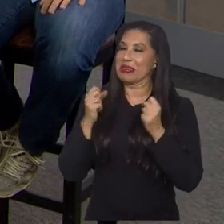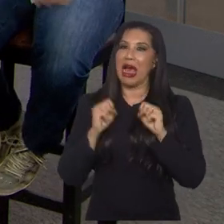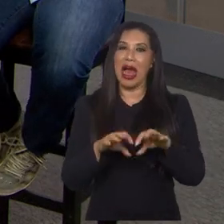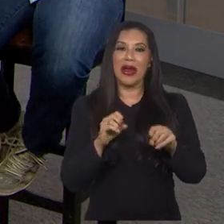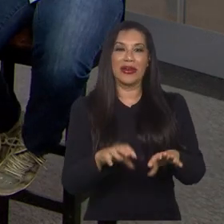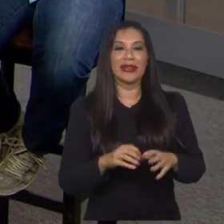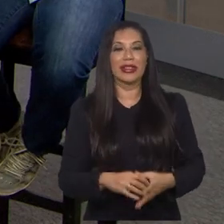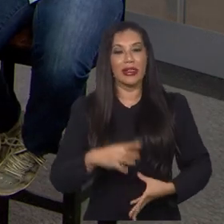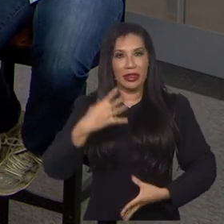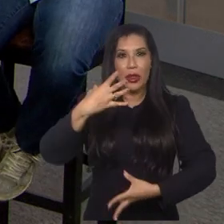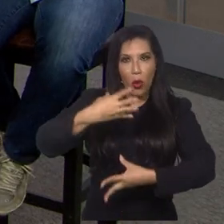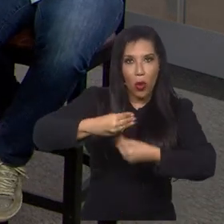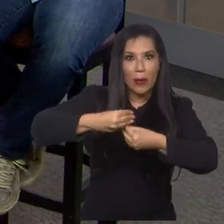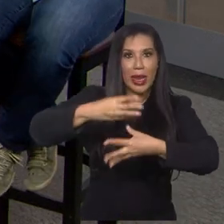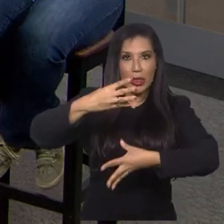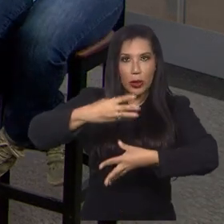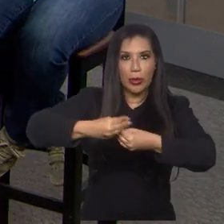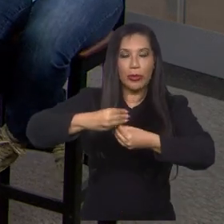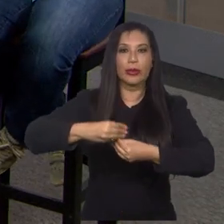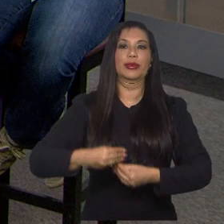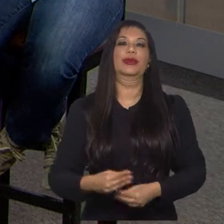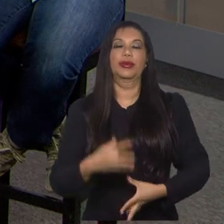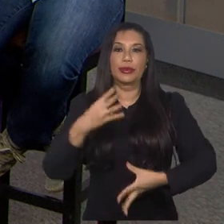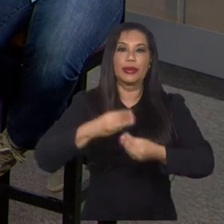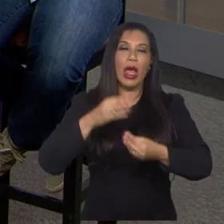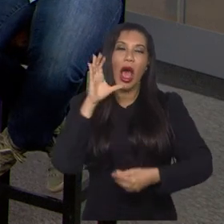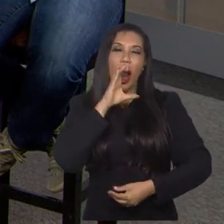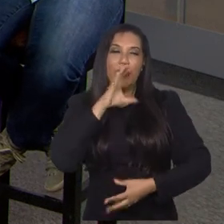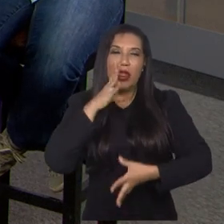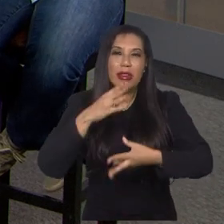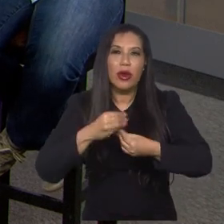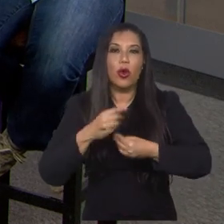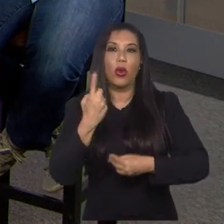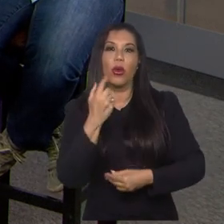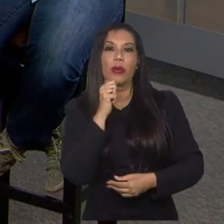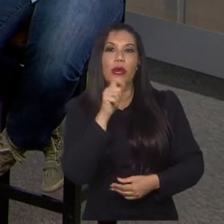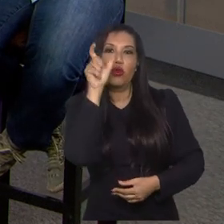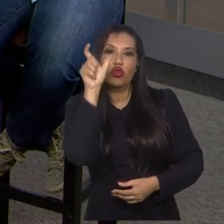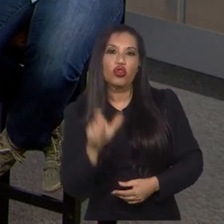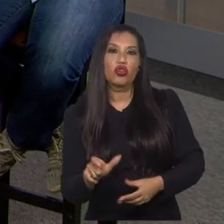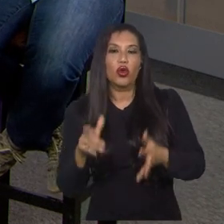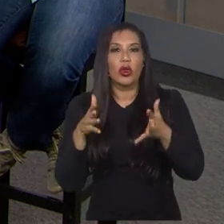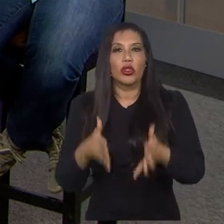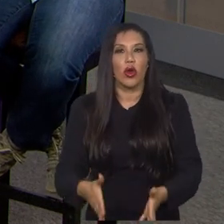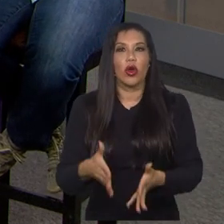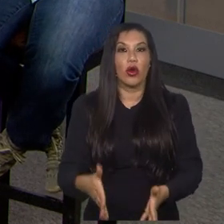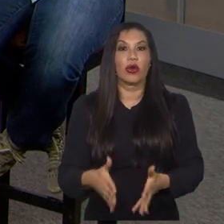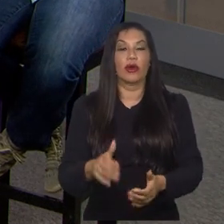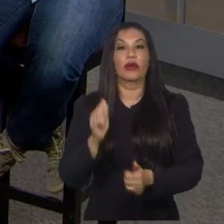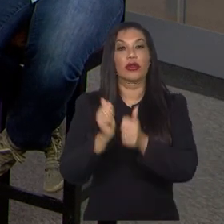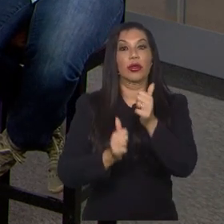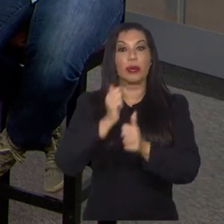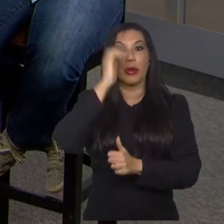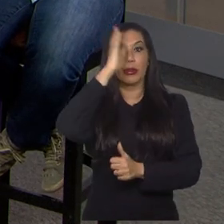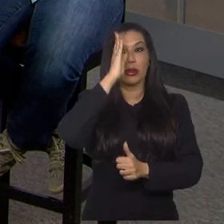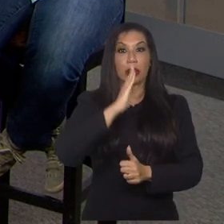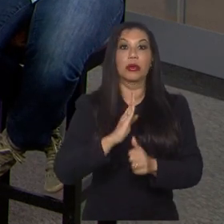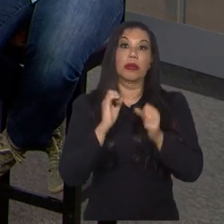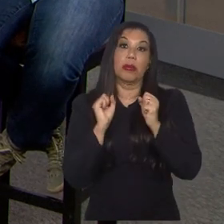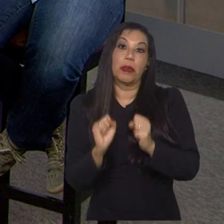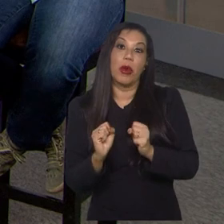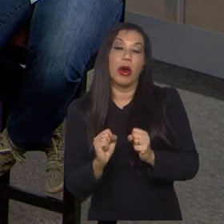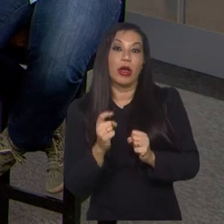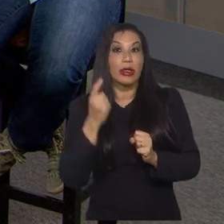só, Marília, só adianta uma coisinha aqui rapidinho. Uma jogadora que atua no futebol brasileiro, ela pode, quem